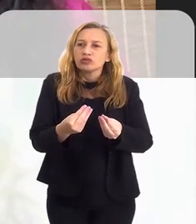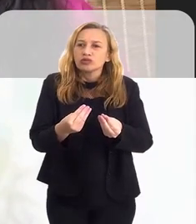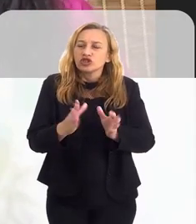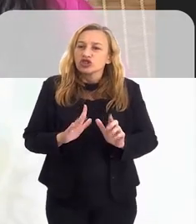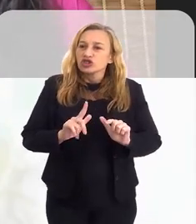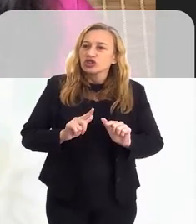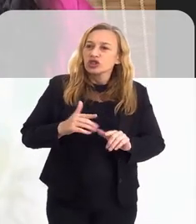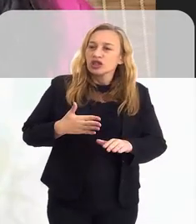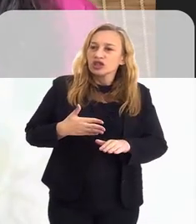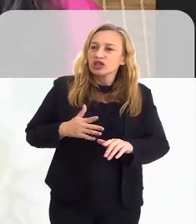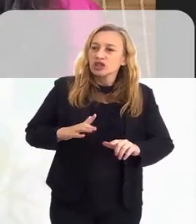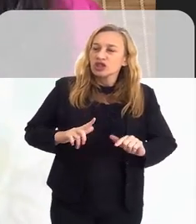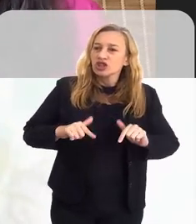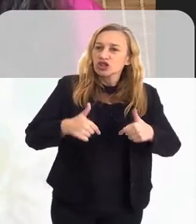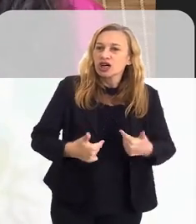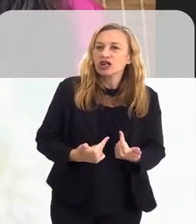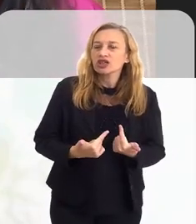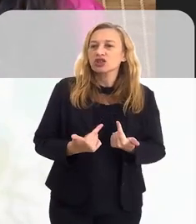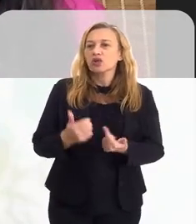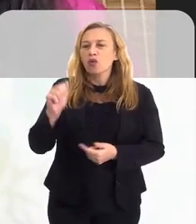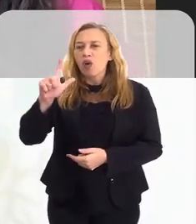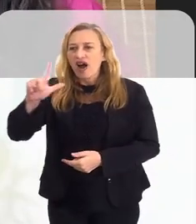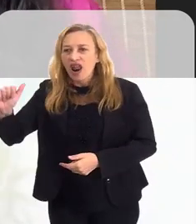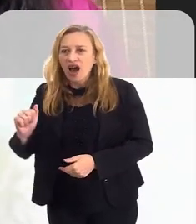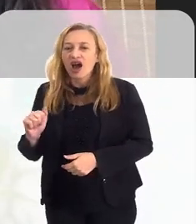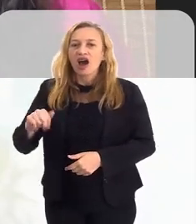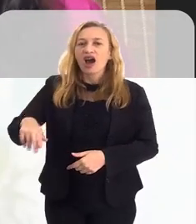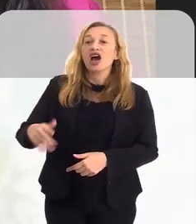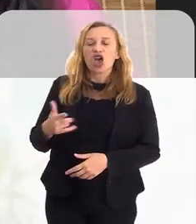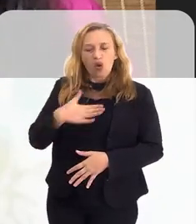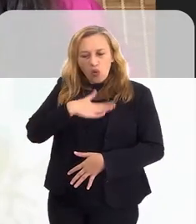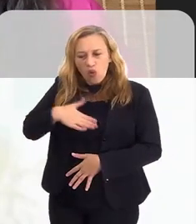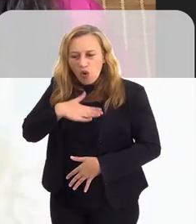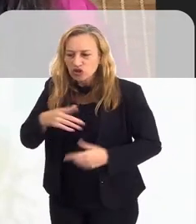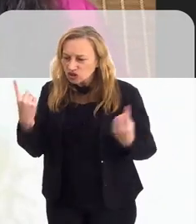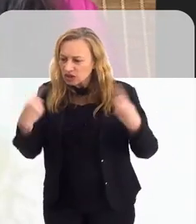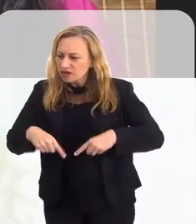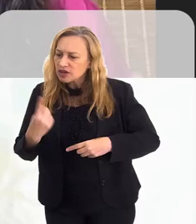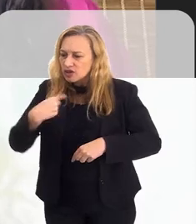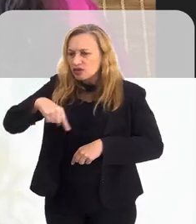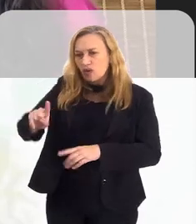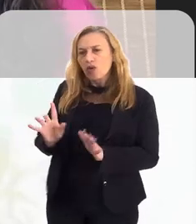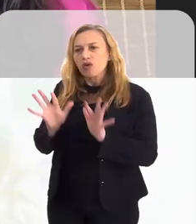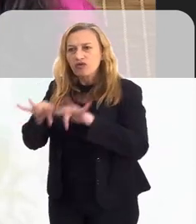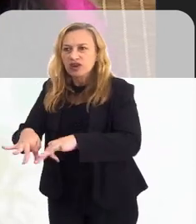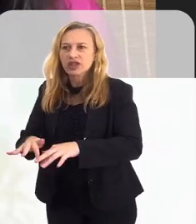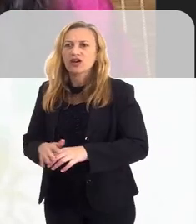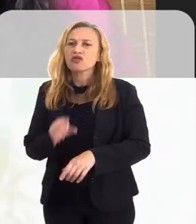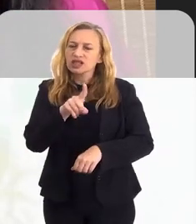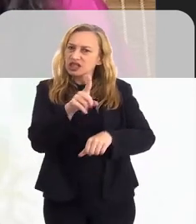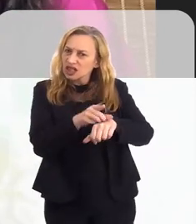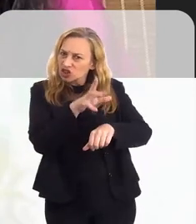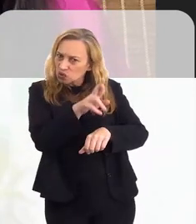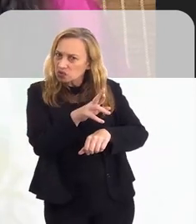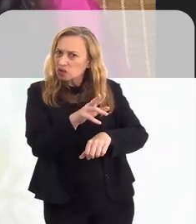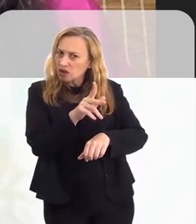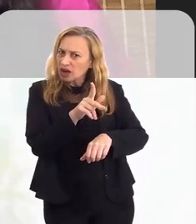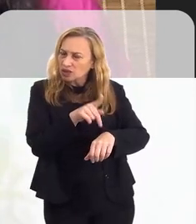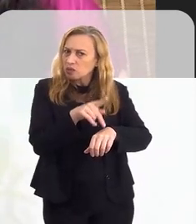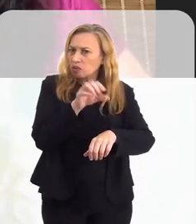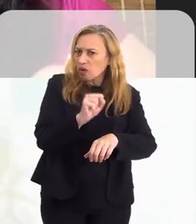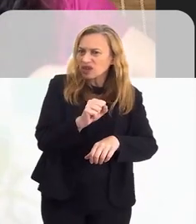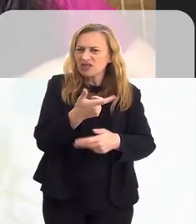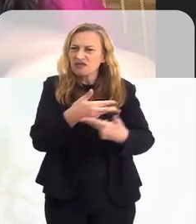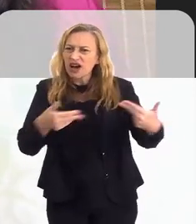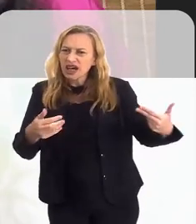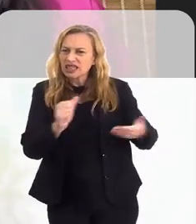esse Alan capaz de falar: não, eu gosto de desafio, acredito no desafio, eu vou até o final? Porque você foi até o pós-doutorado,